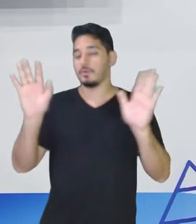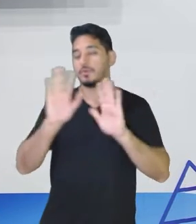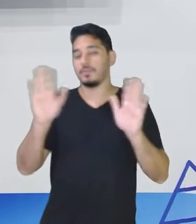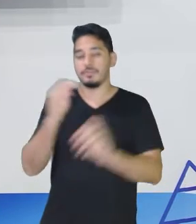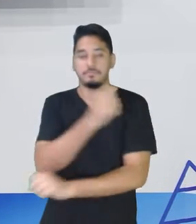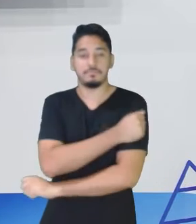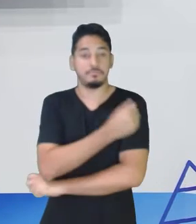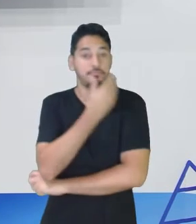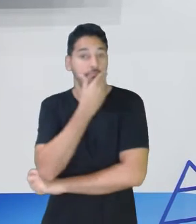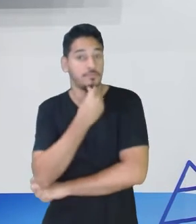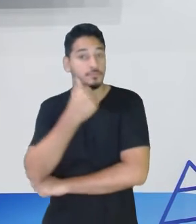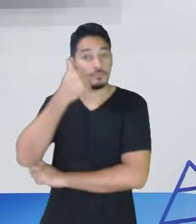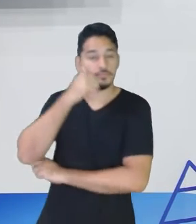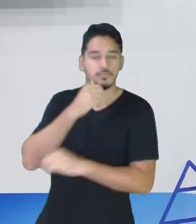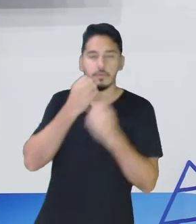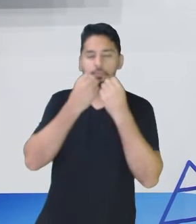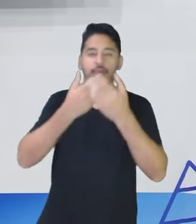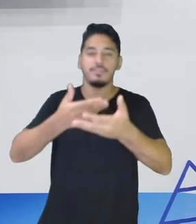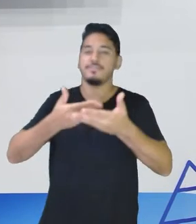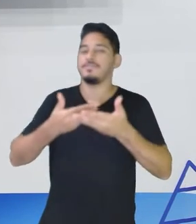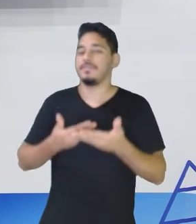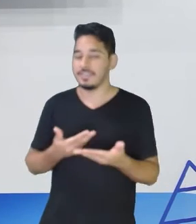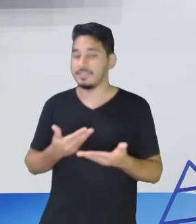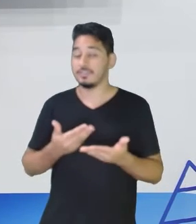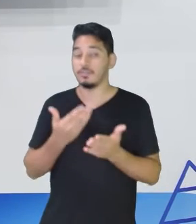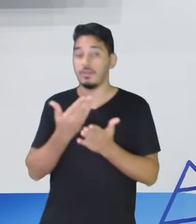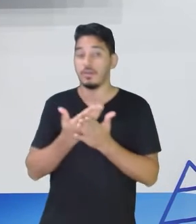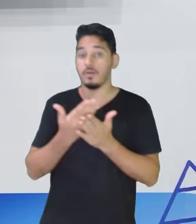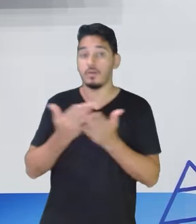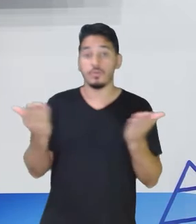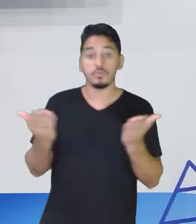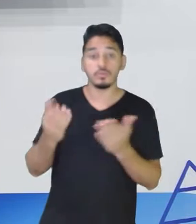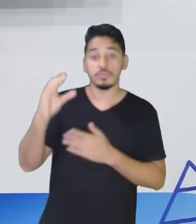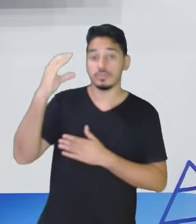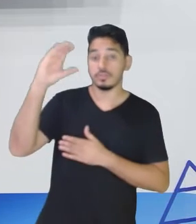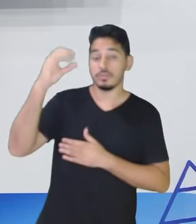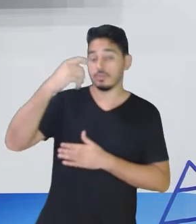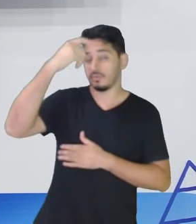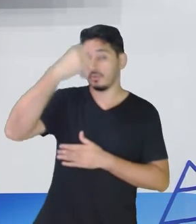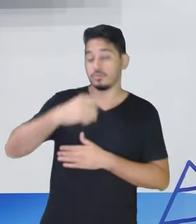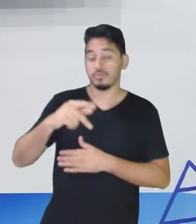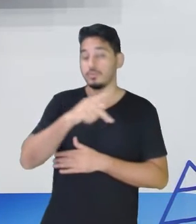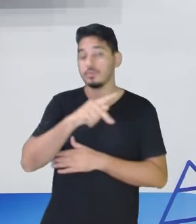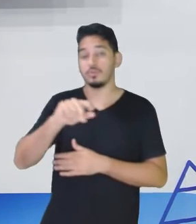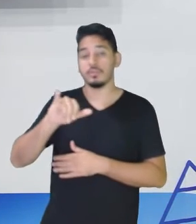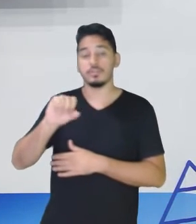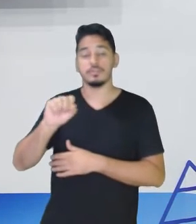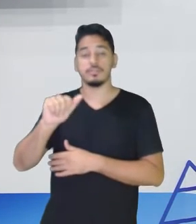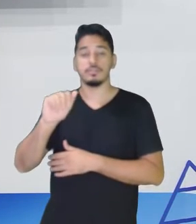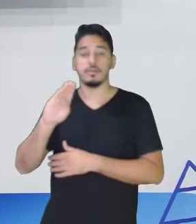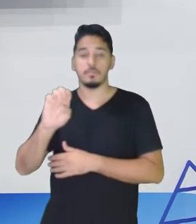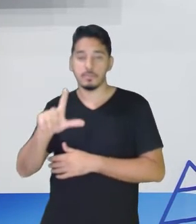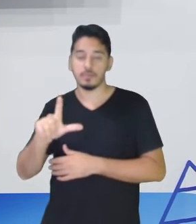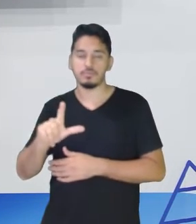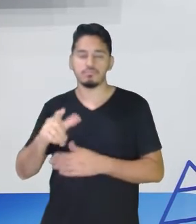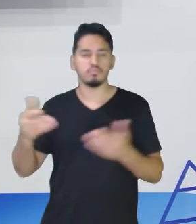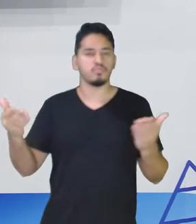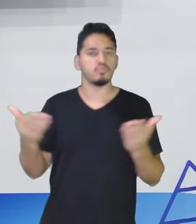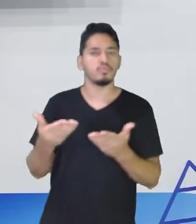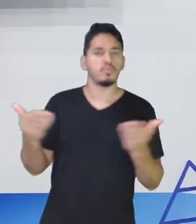Alunos e alunas, sejam muito bem-vindos à nossa aula de ciência. Eu sou a professora Isabel e hoje nós